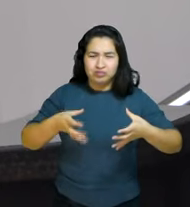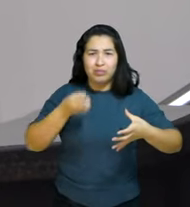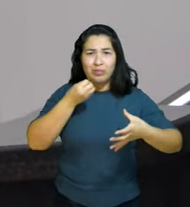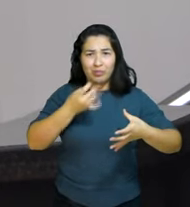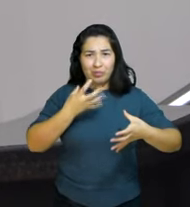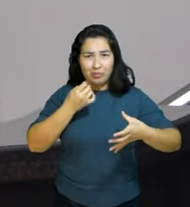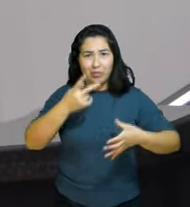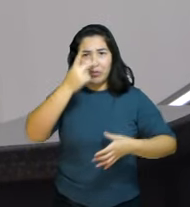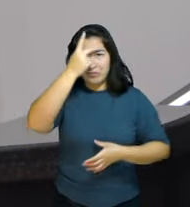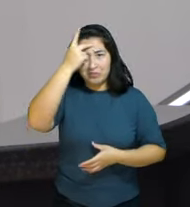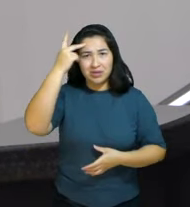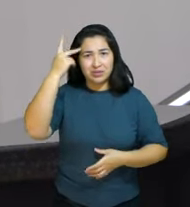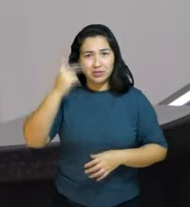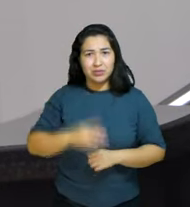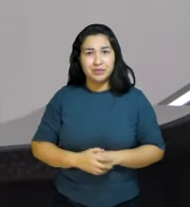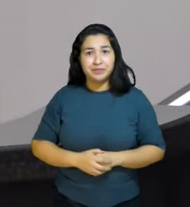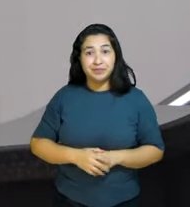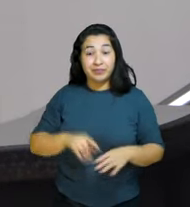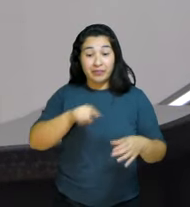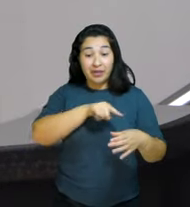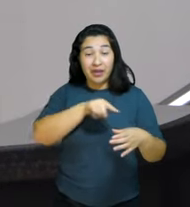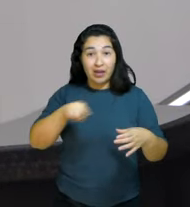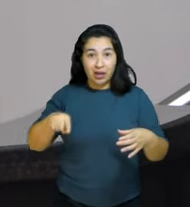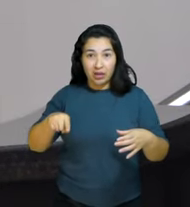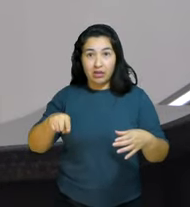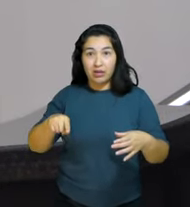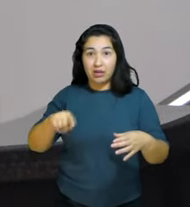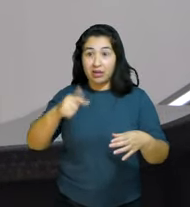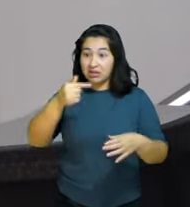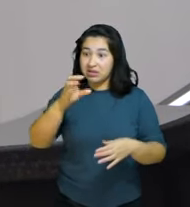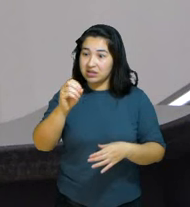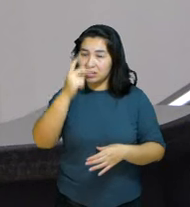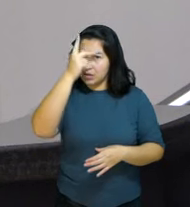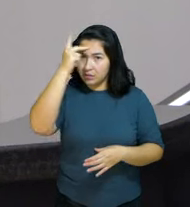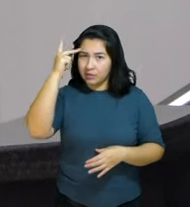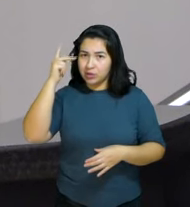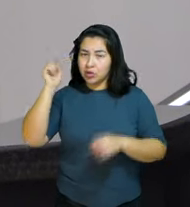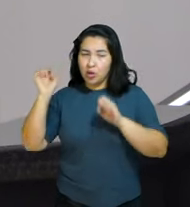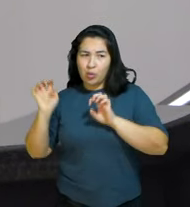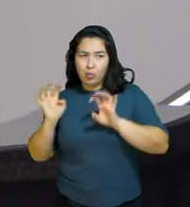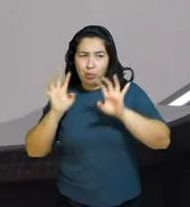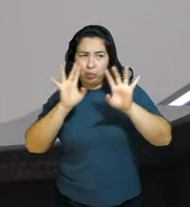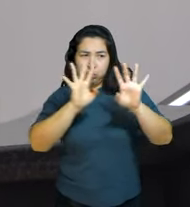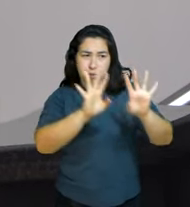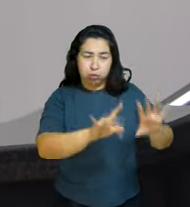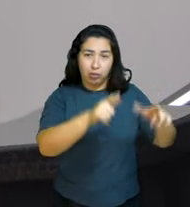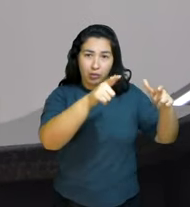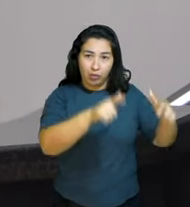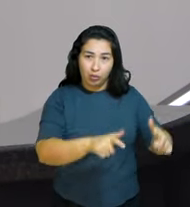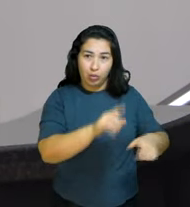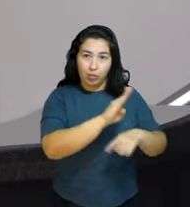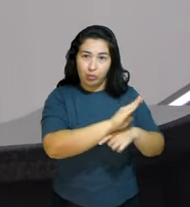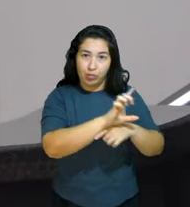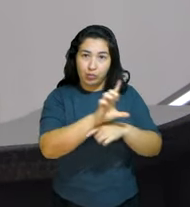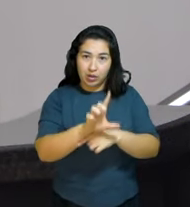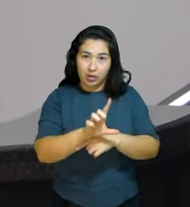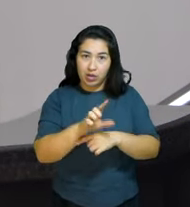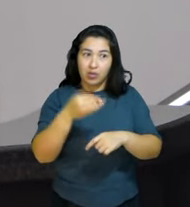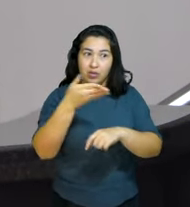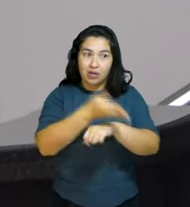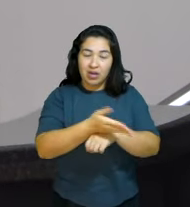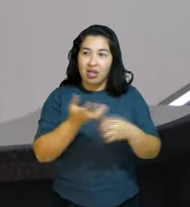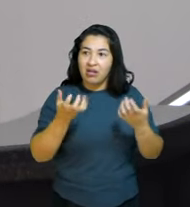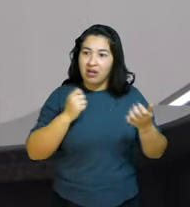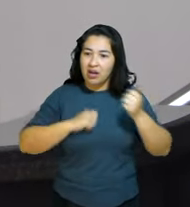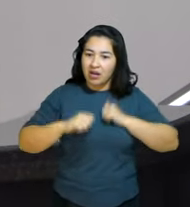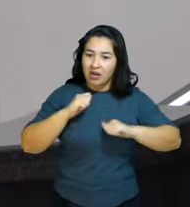pessoas, das quais foram até Blumenau e, infelizmente, não participaram. O pedido de desculpas feito pela instituição